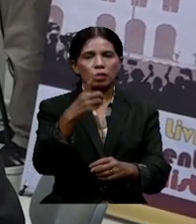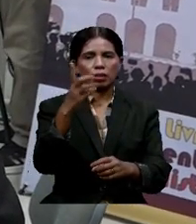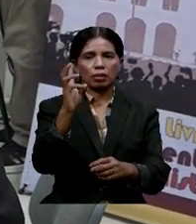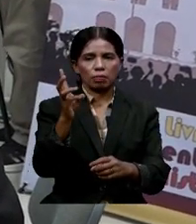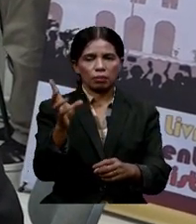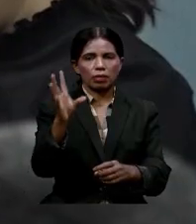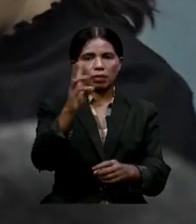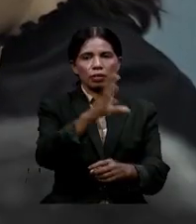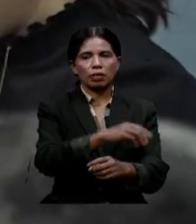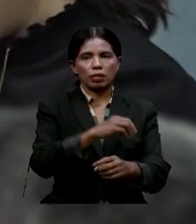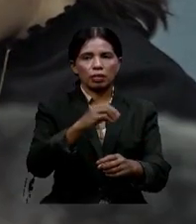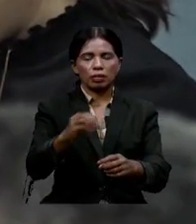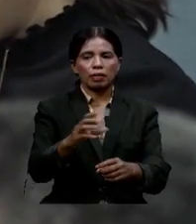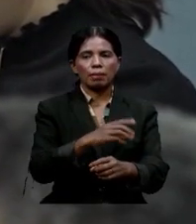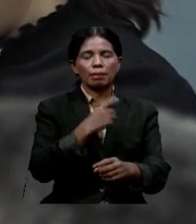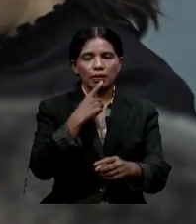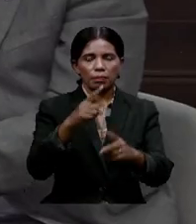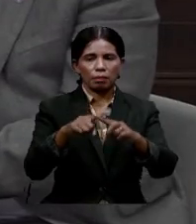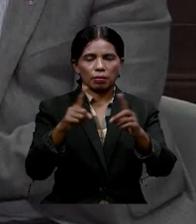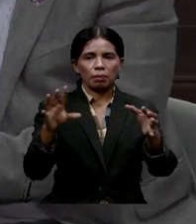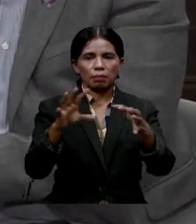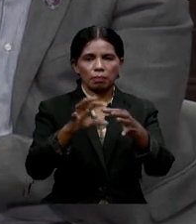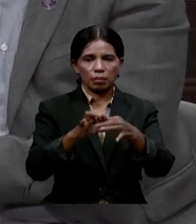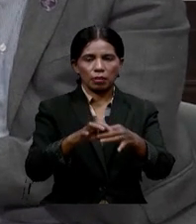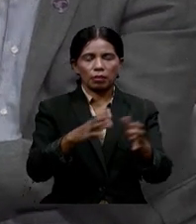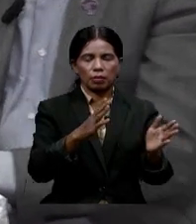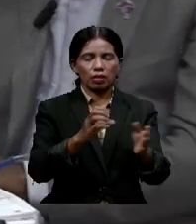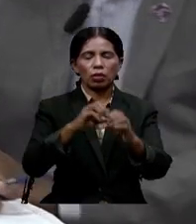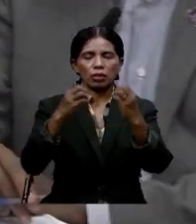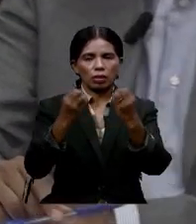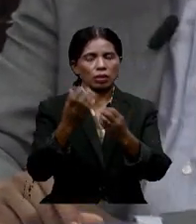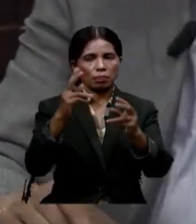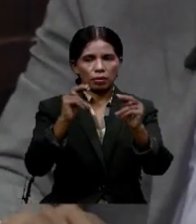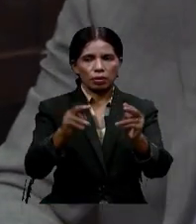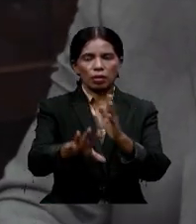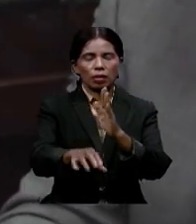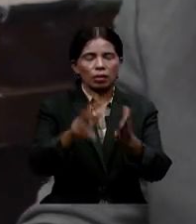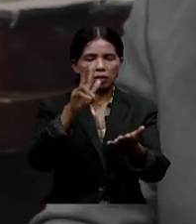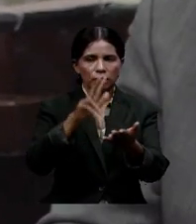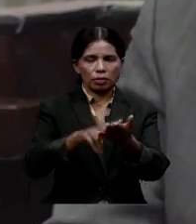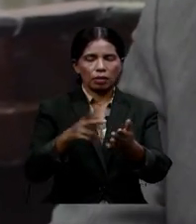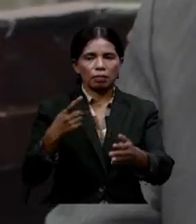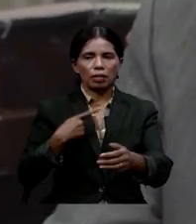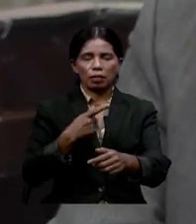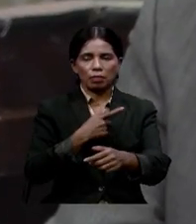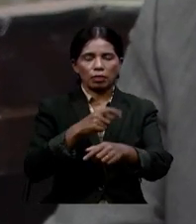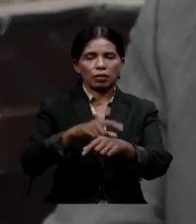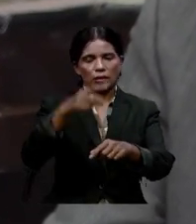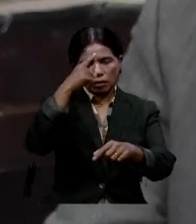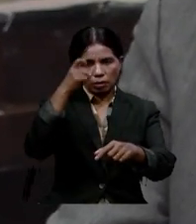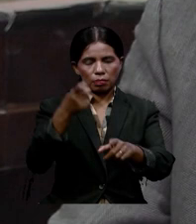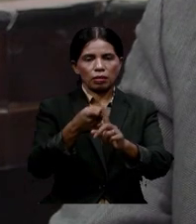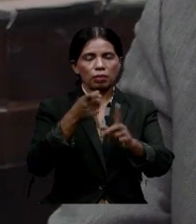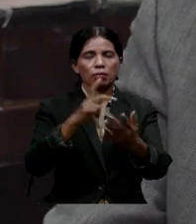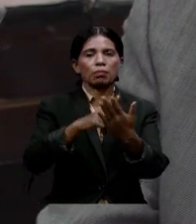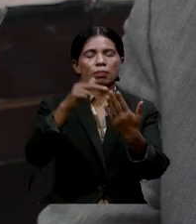Dhabi, Emirados Árabes Unidos, mai be atusai membro pleno ba organização refere. Persija heta ratificação husi Parlamento Nacional, tamane li husi